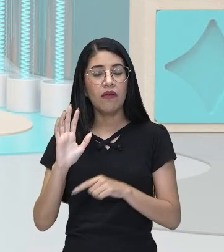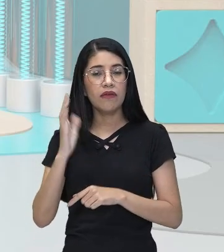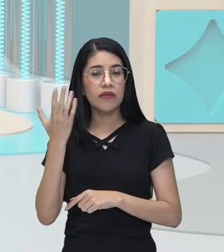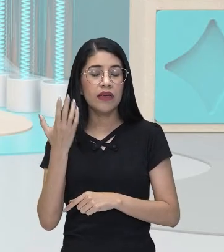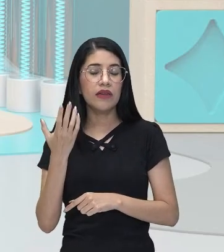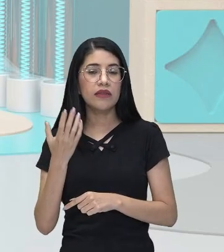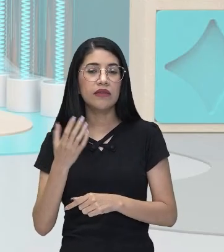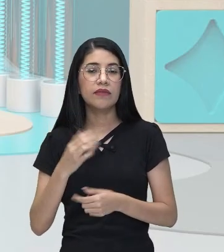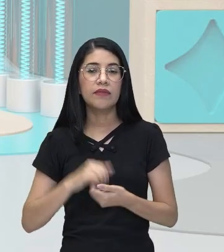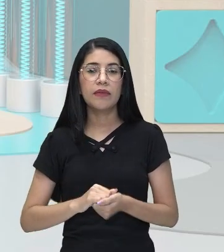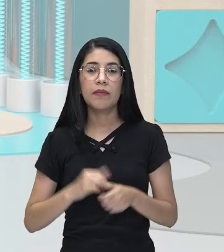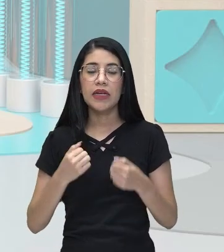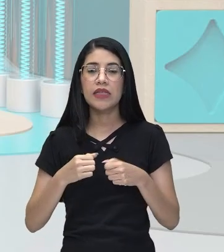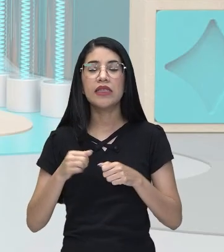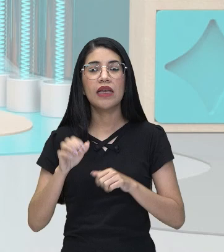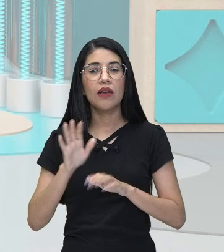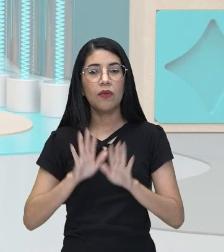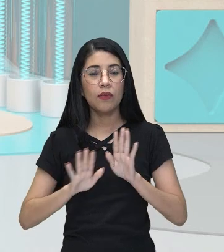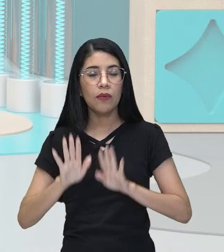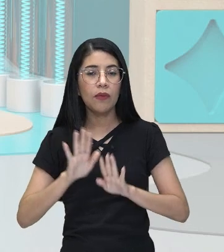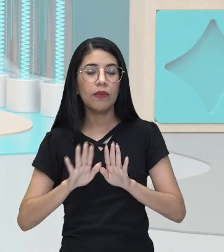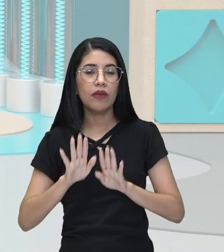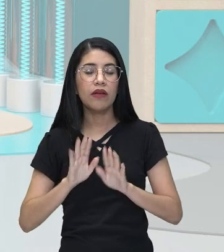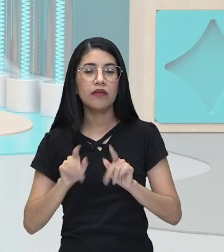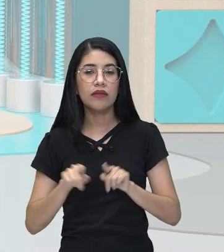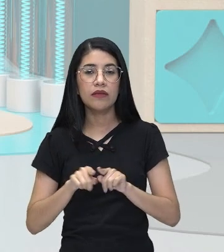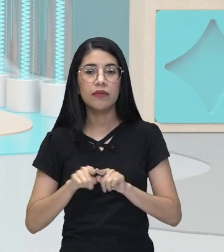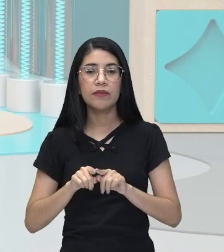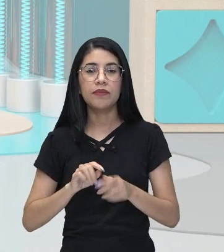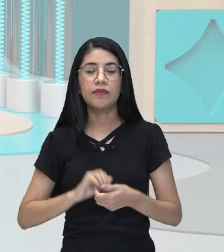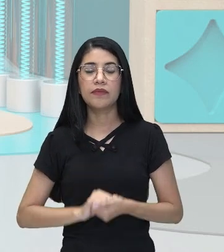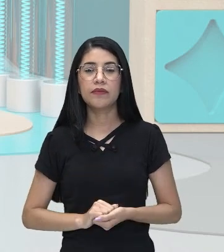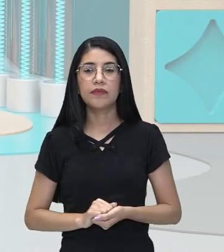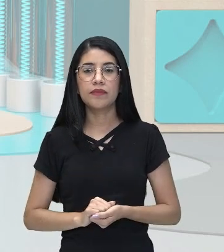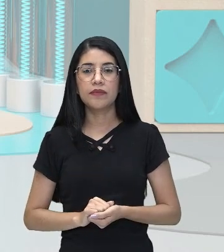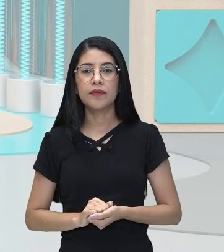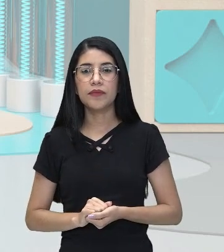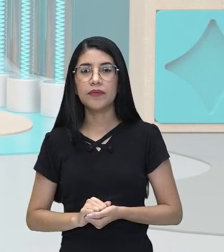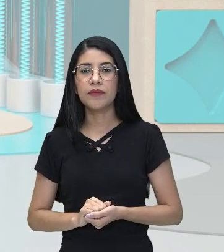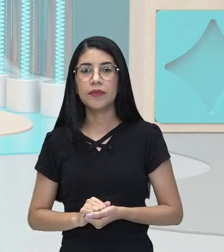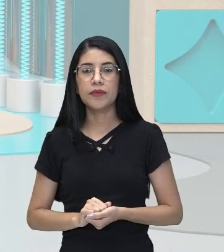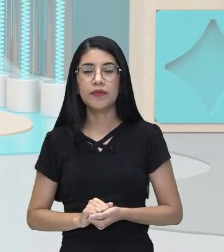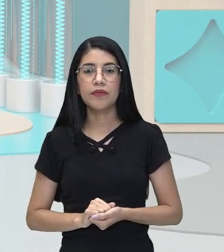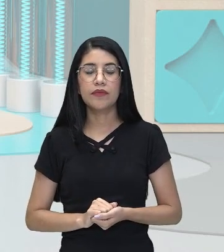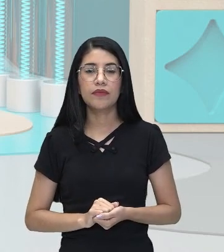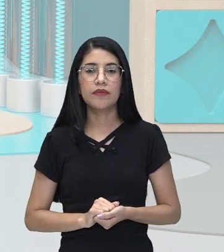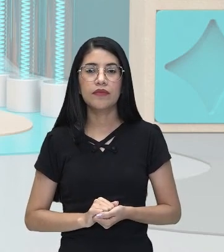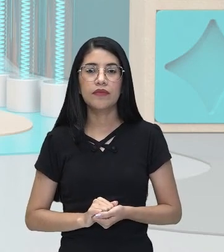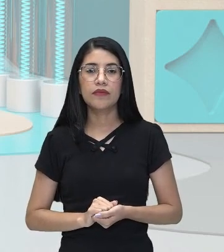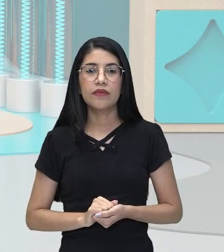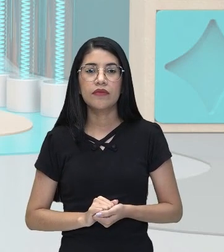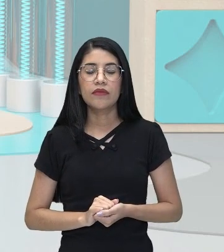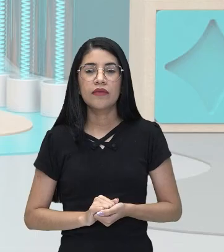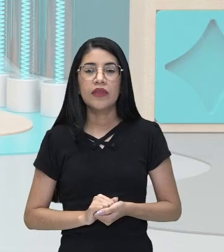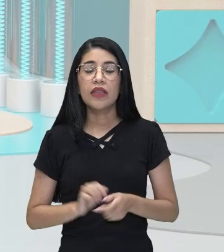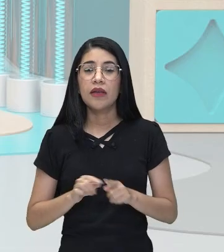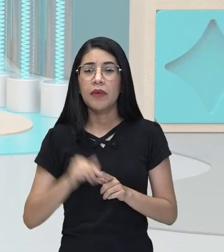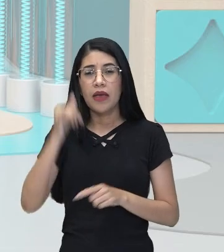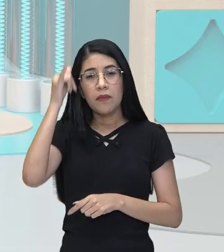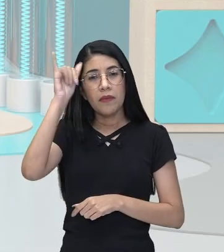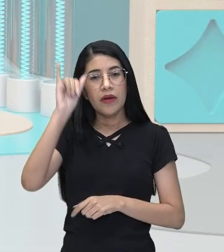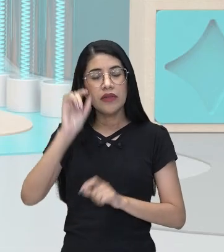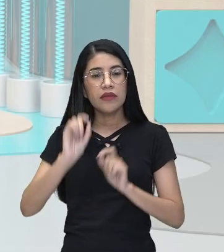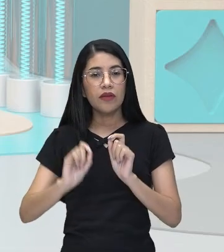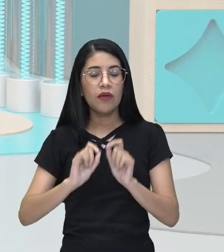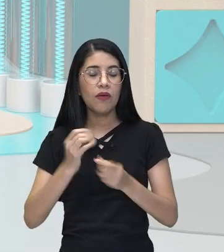acontecem para você ter uma hipertensão arterial, um desequilíbrio na sua pressão, tá bom? E a parte aí de prevenção, controle